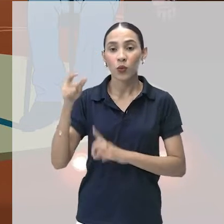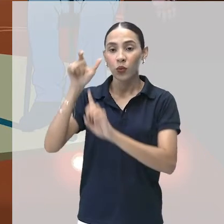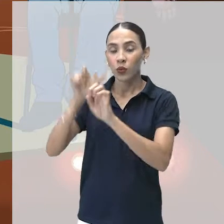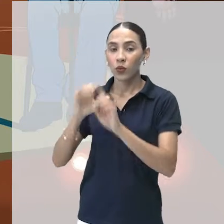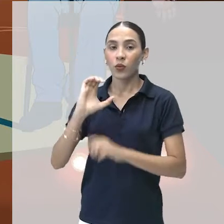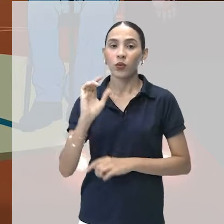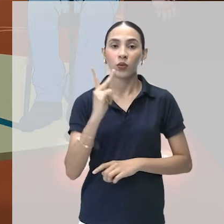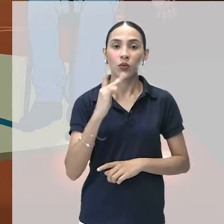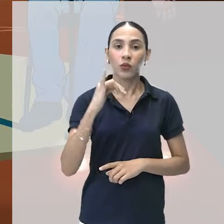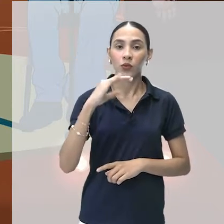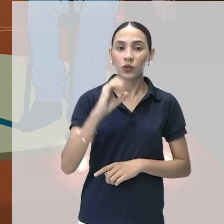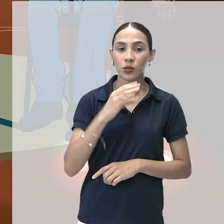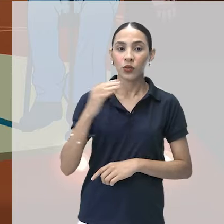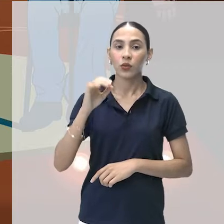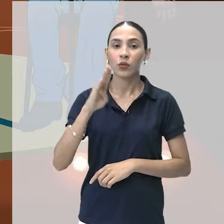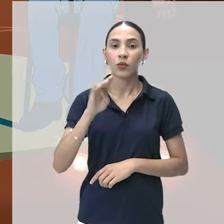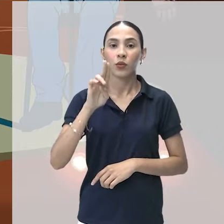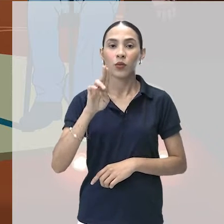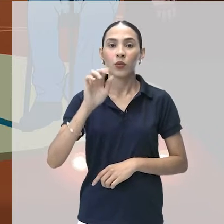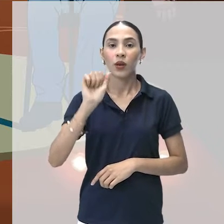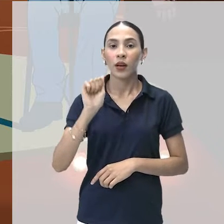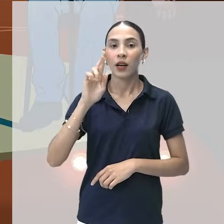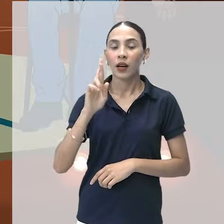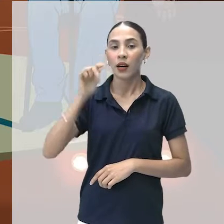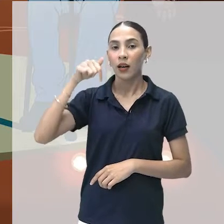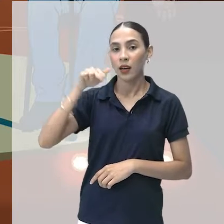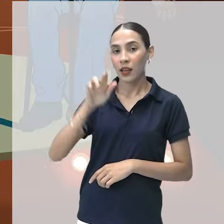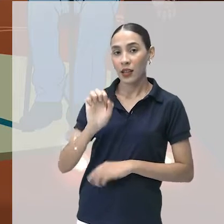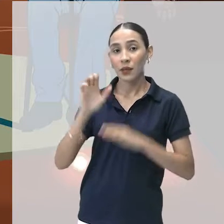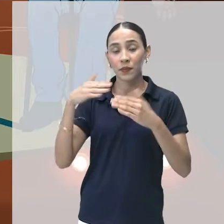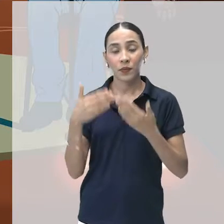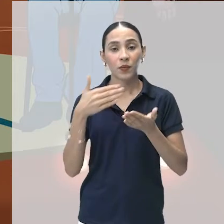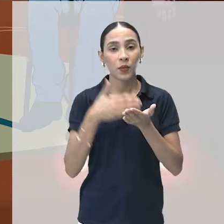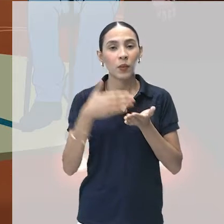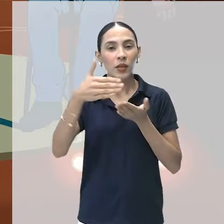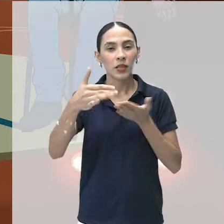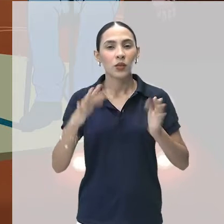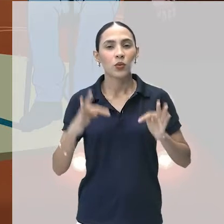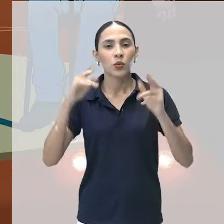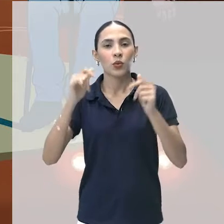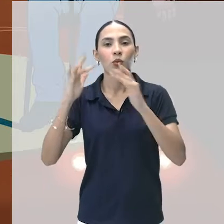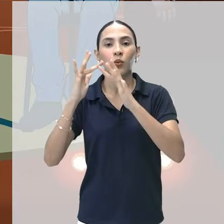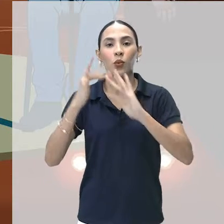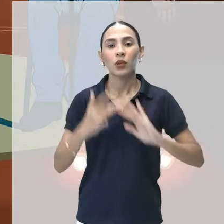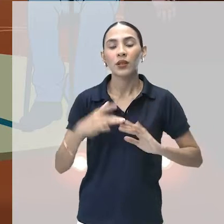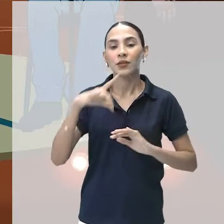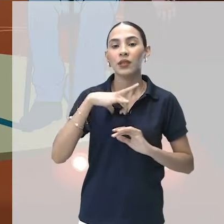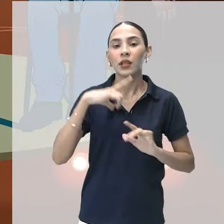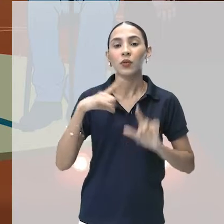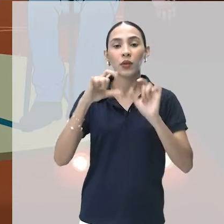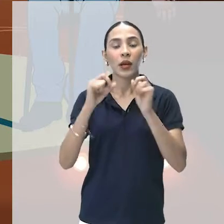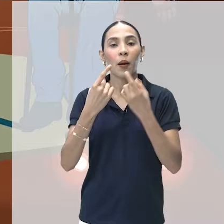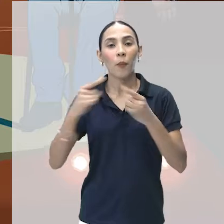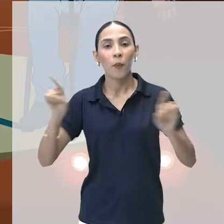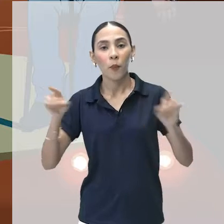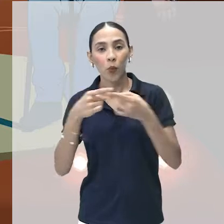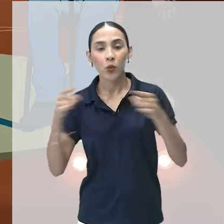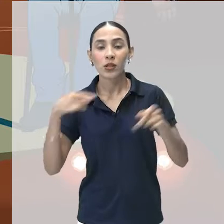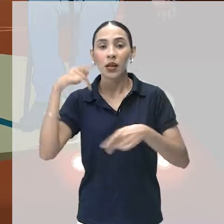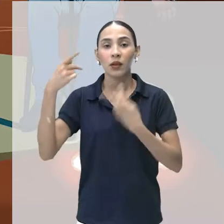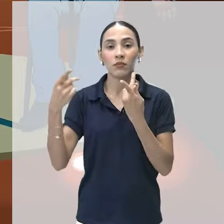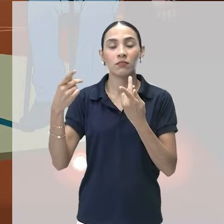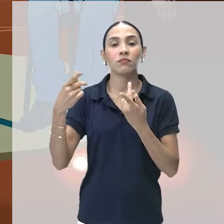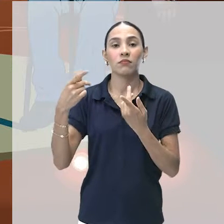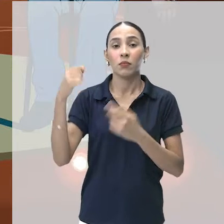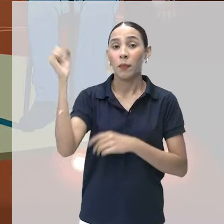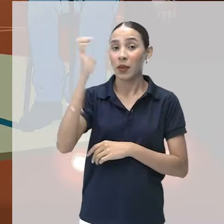Chico Buarque, certo? Chico Buarque de Holanda. Então, iniciando todo esse contexto que envolve a música popular